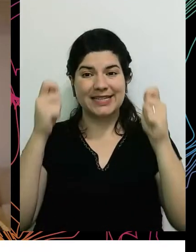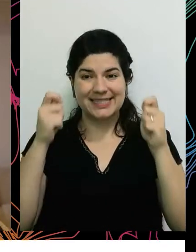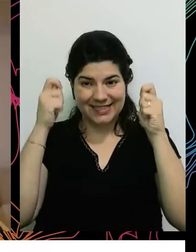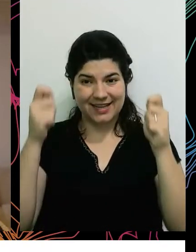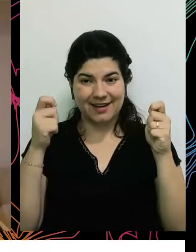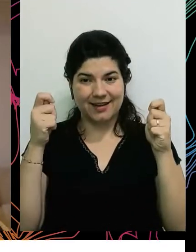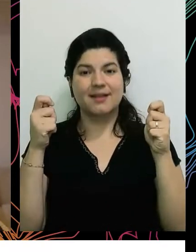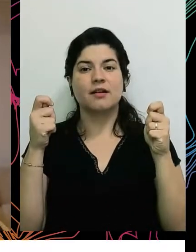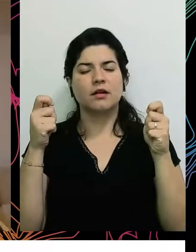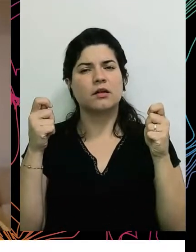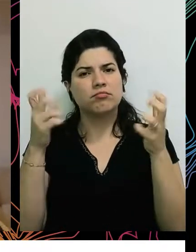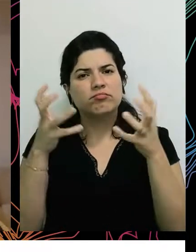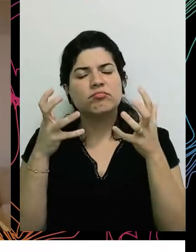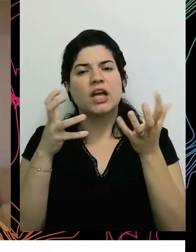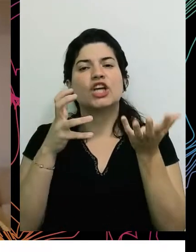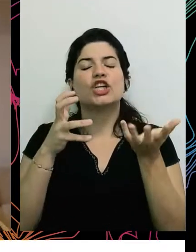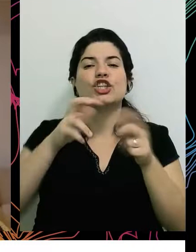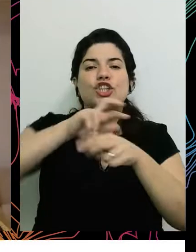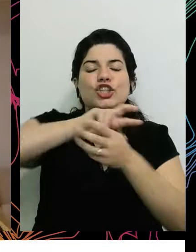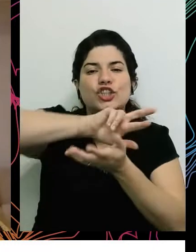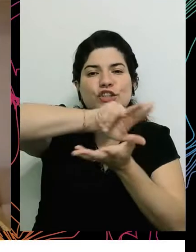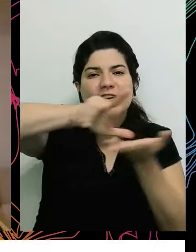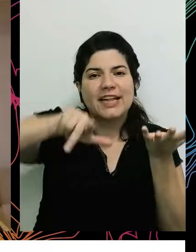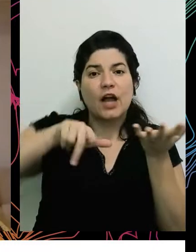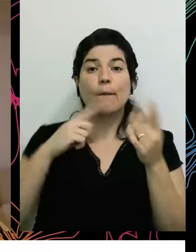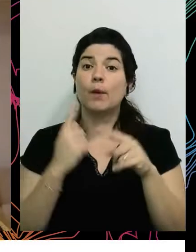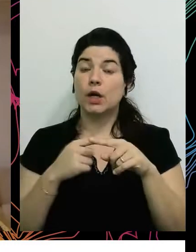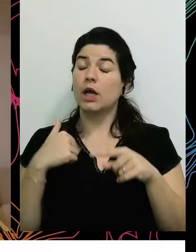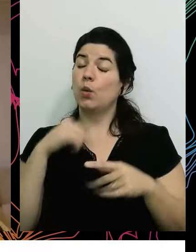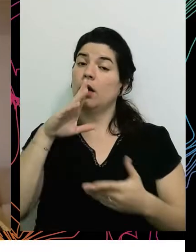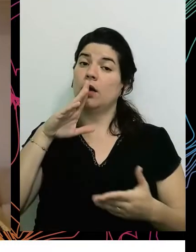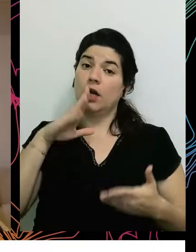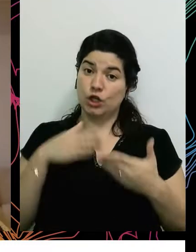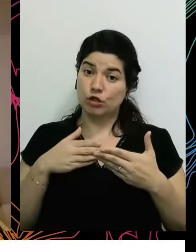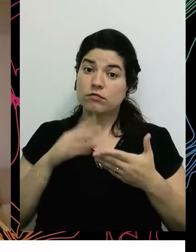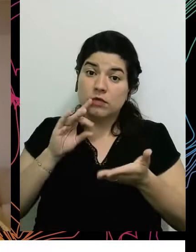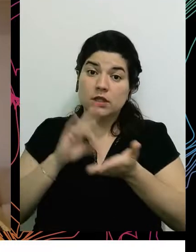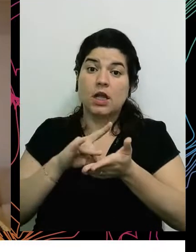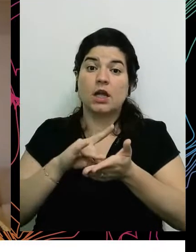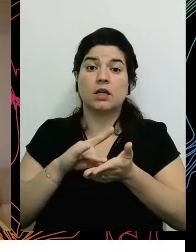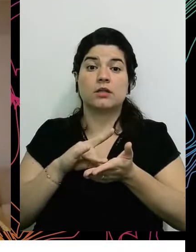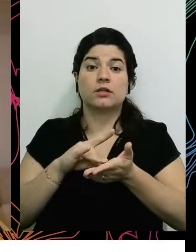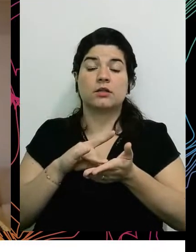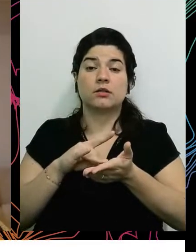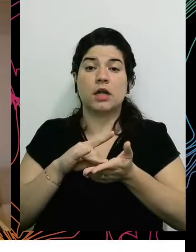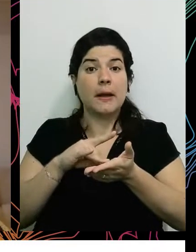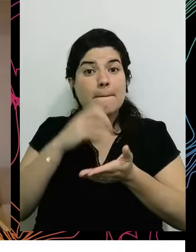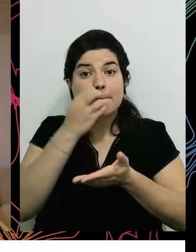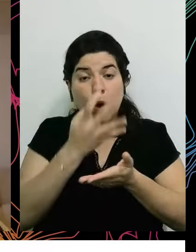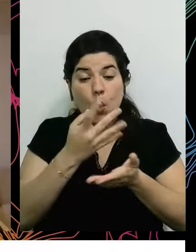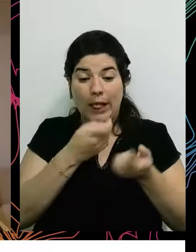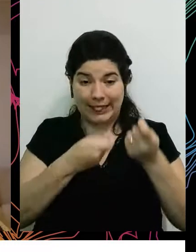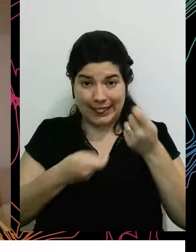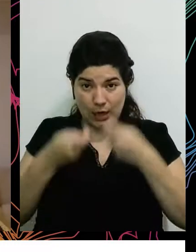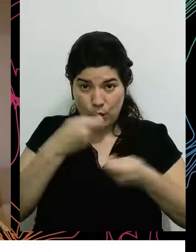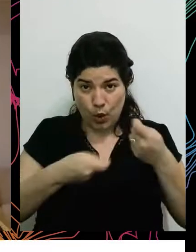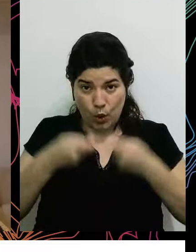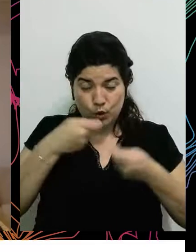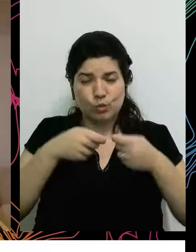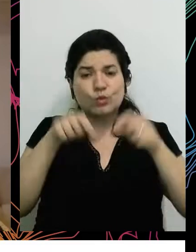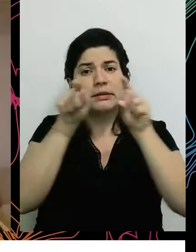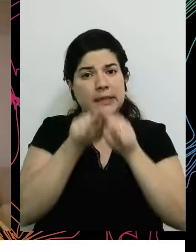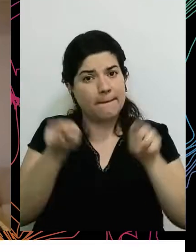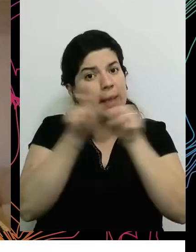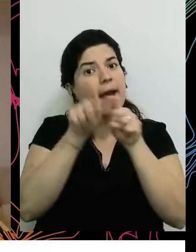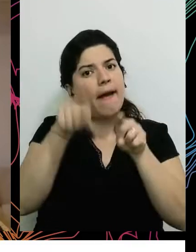pela diversidade, porque eu acredito realmente que não só isso é bom para o negócio, como isso é